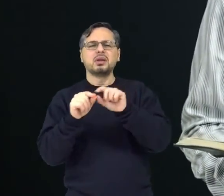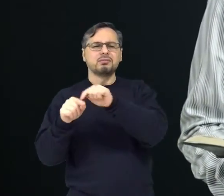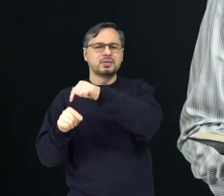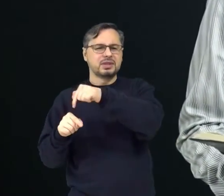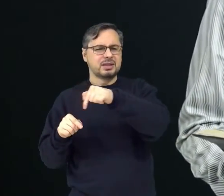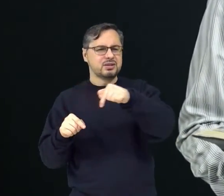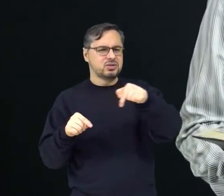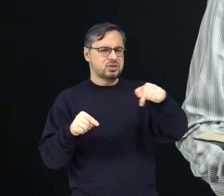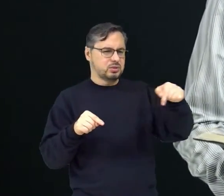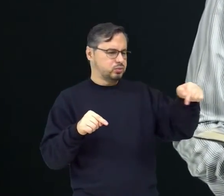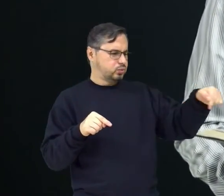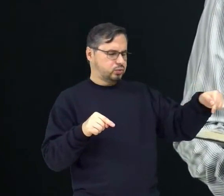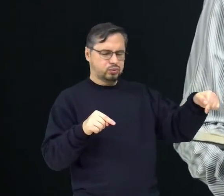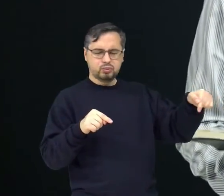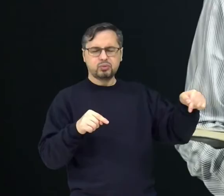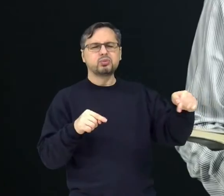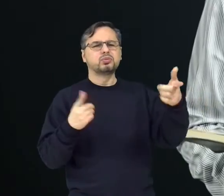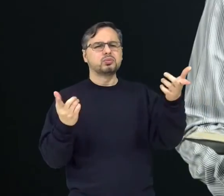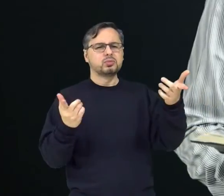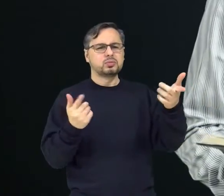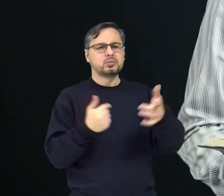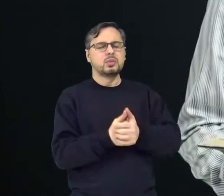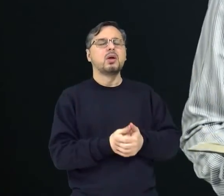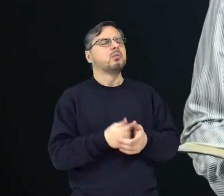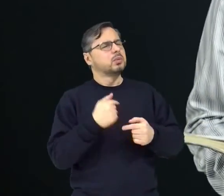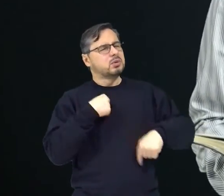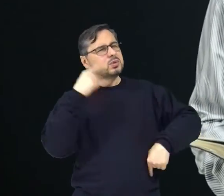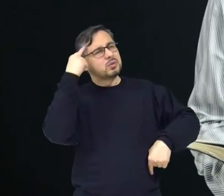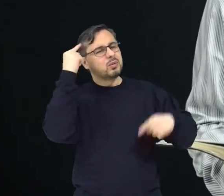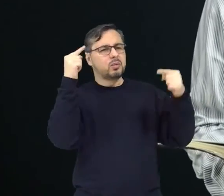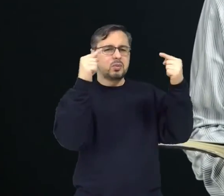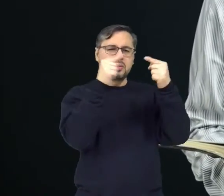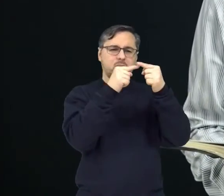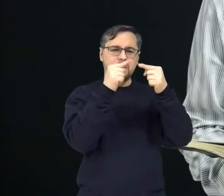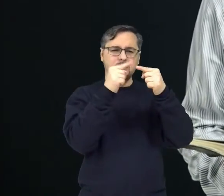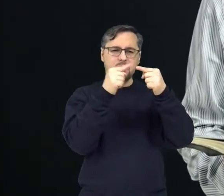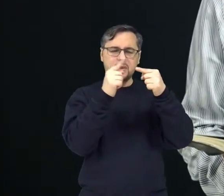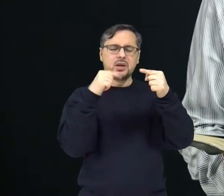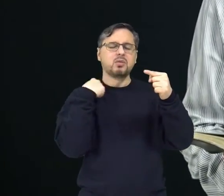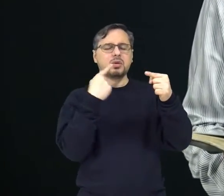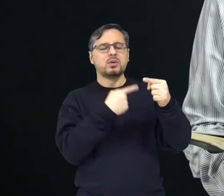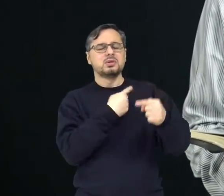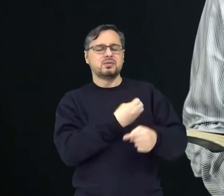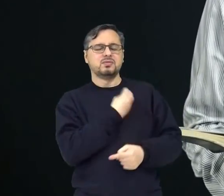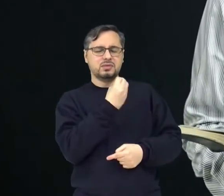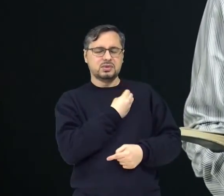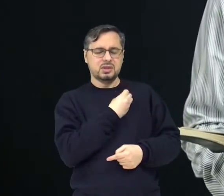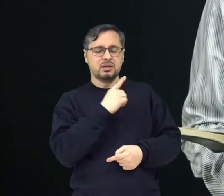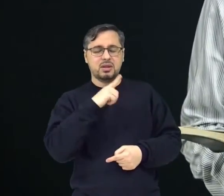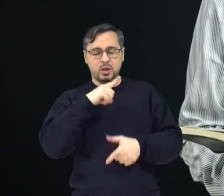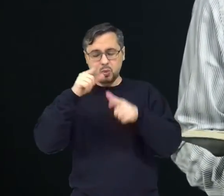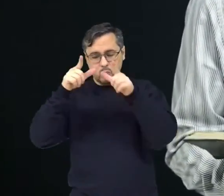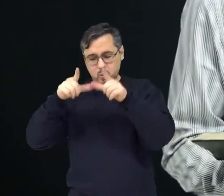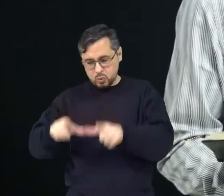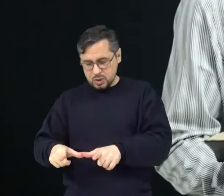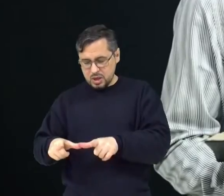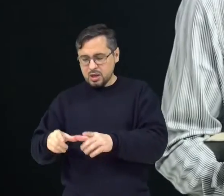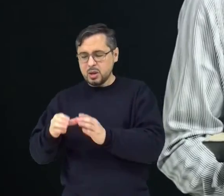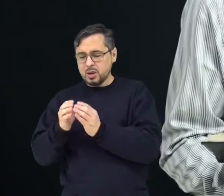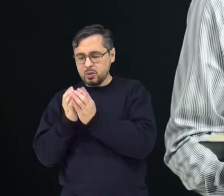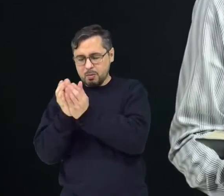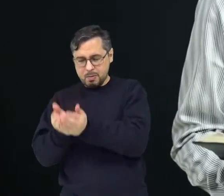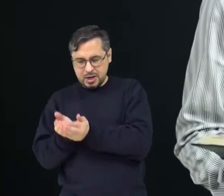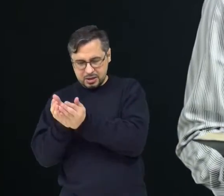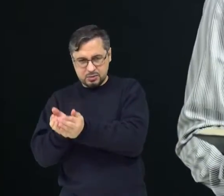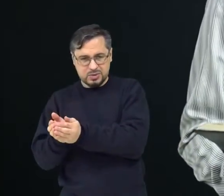você e eu podemos comparar com a nossa vida. Há um porto onde o barco sai, há um porto